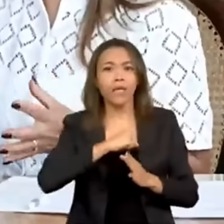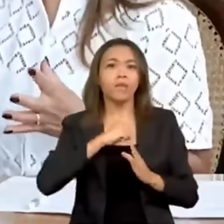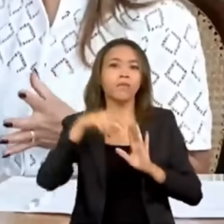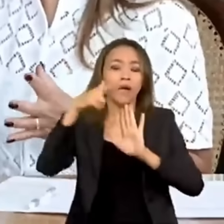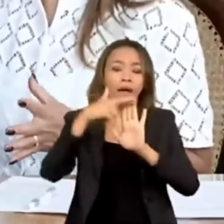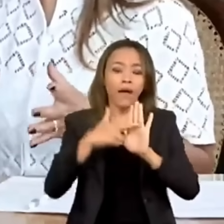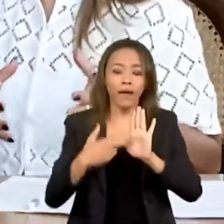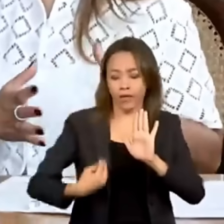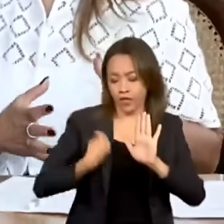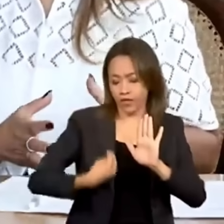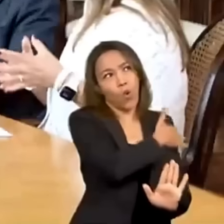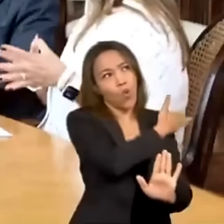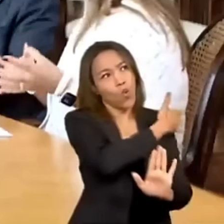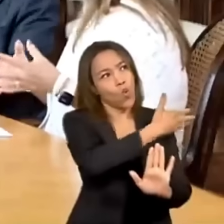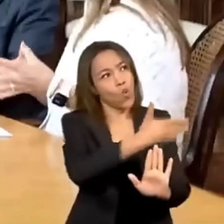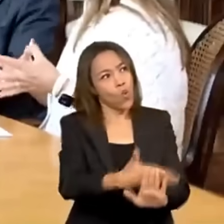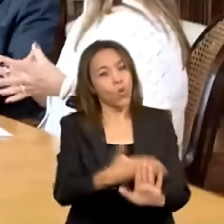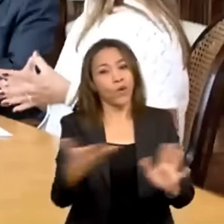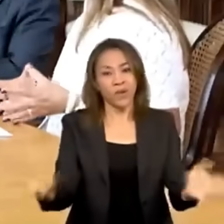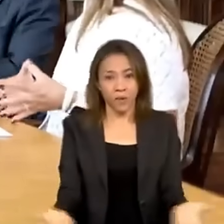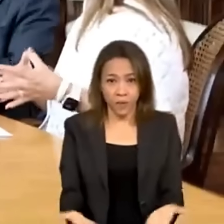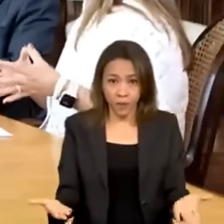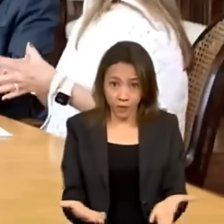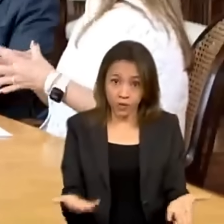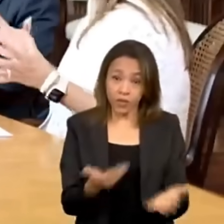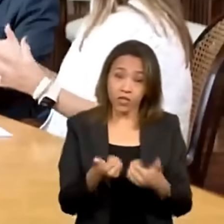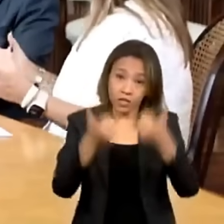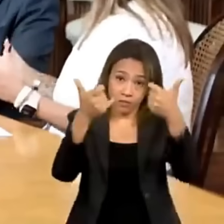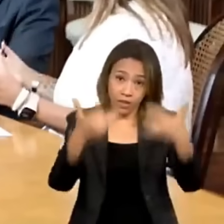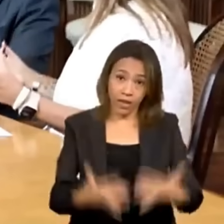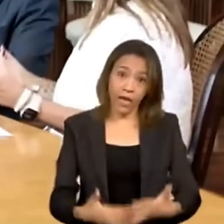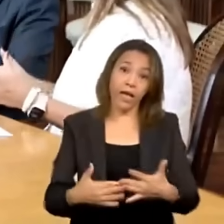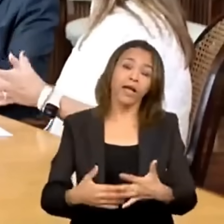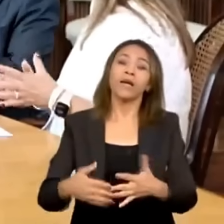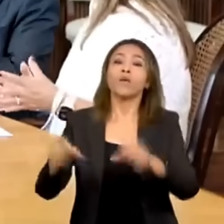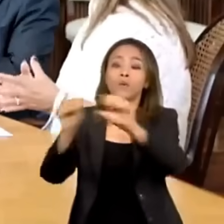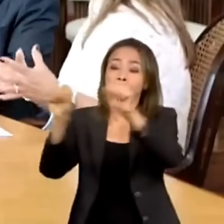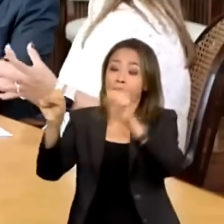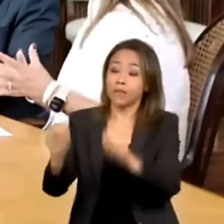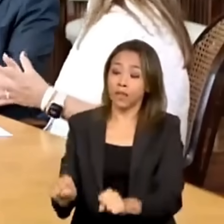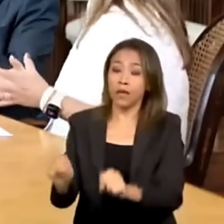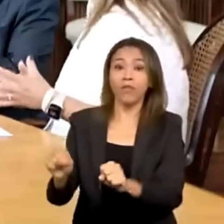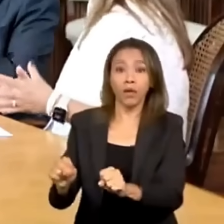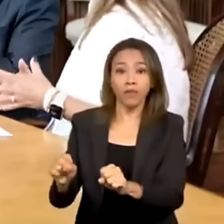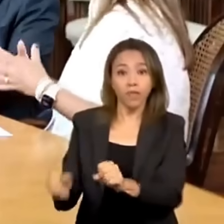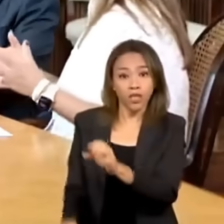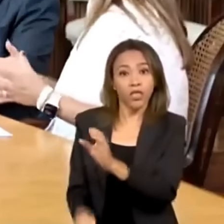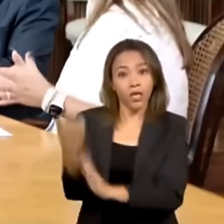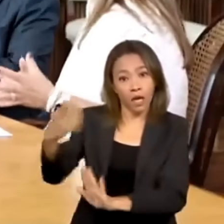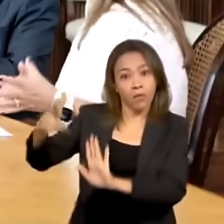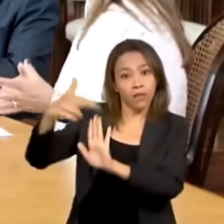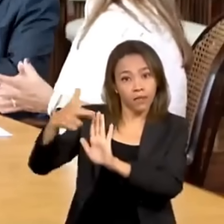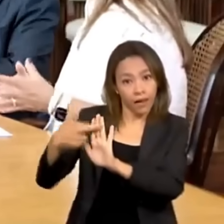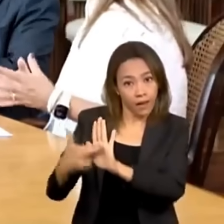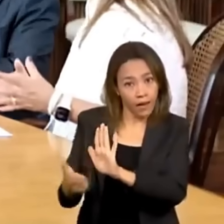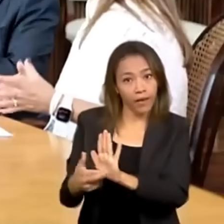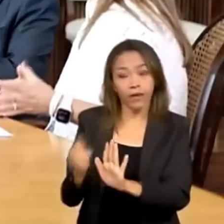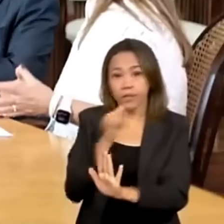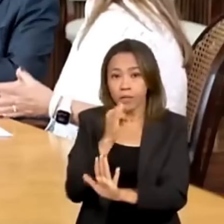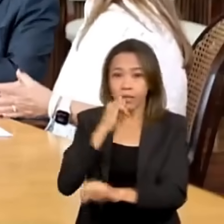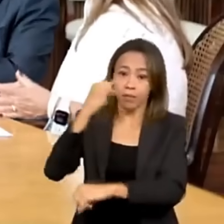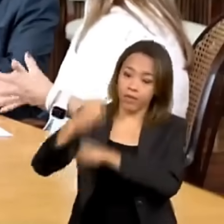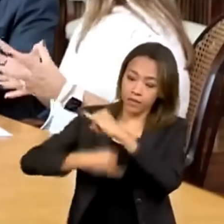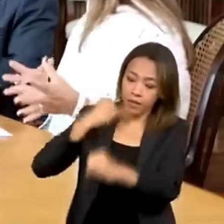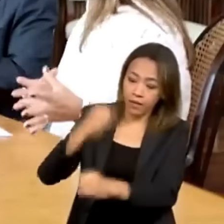E hoje, quando a gente fala em regular um sistema que faz parte do nosso mundo hoje Sim. em dia, as redes sociais, a internet, o que